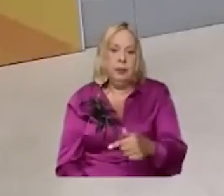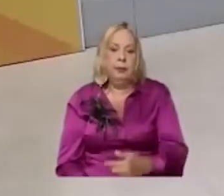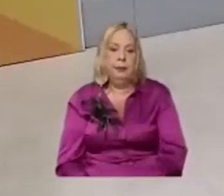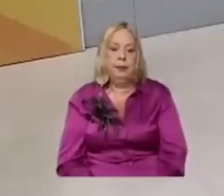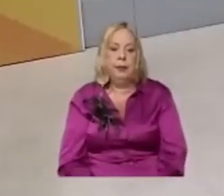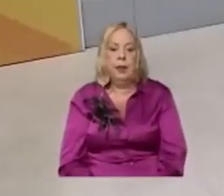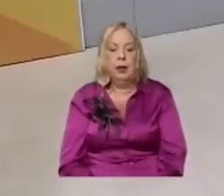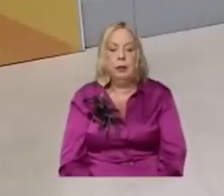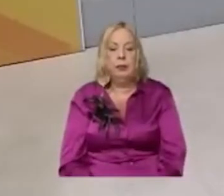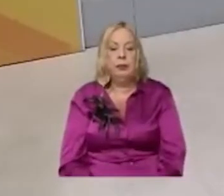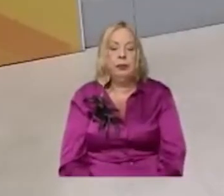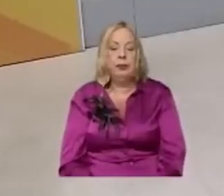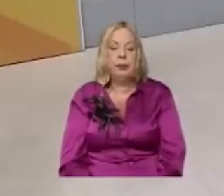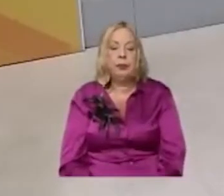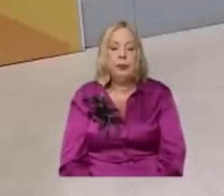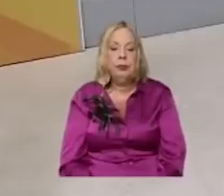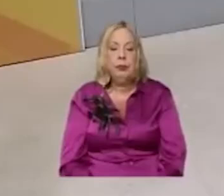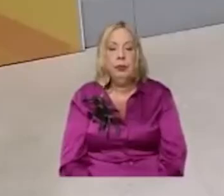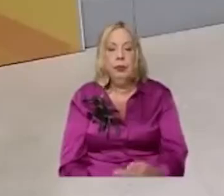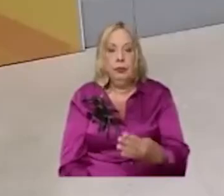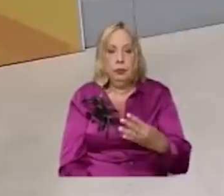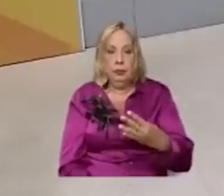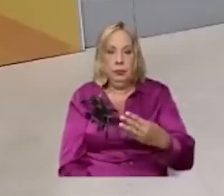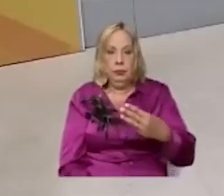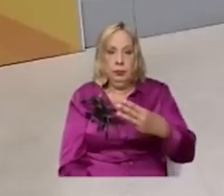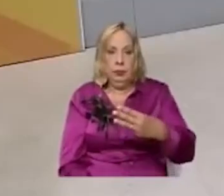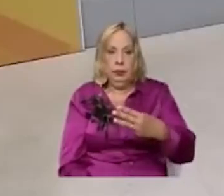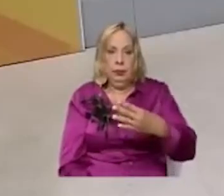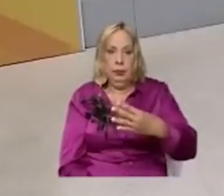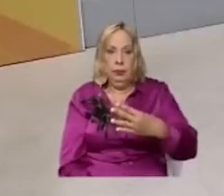17. Vamos lá com